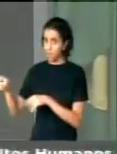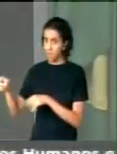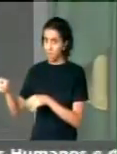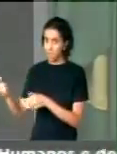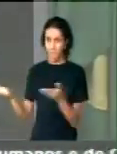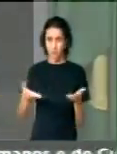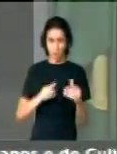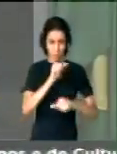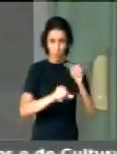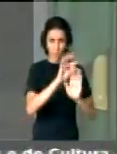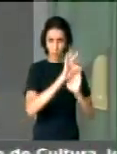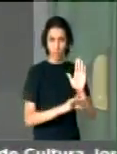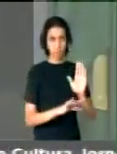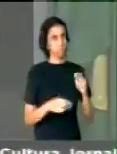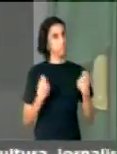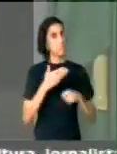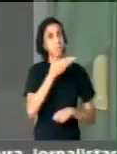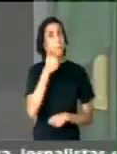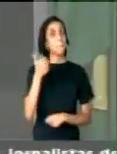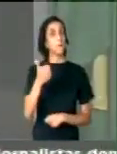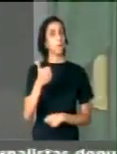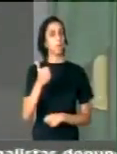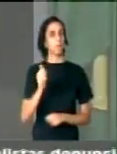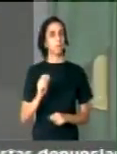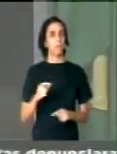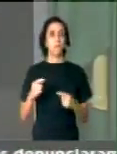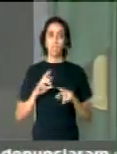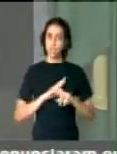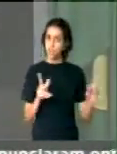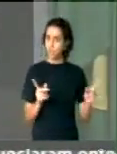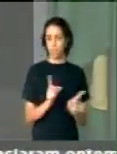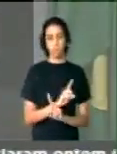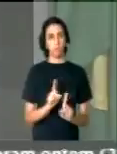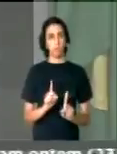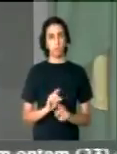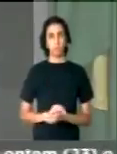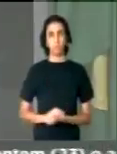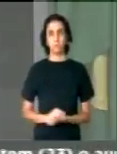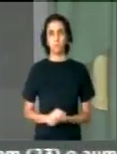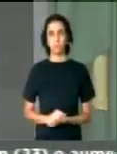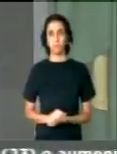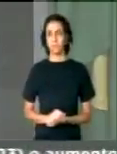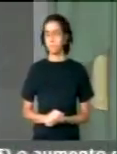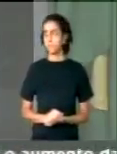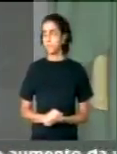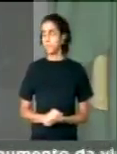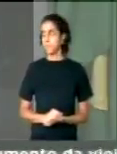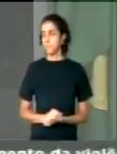que não seja para melhorar e fortalecer o trabalho da